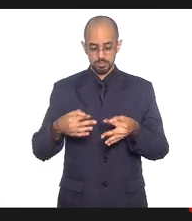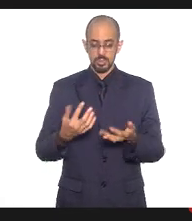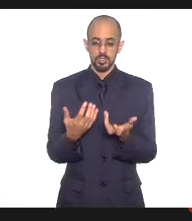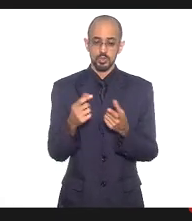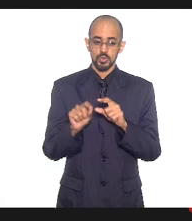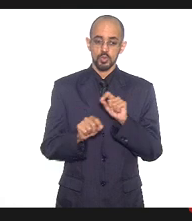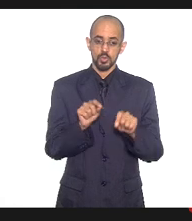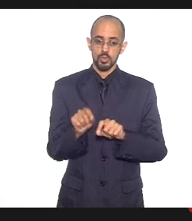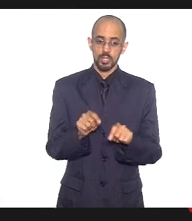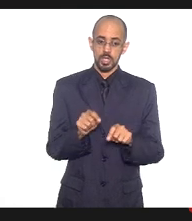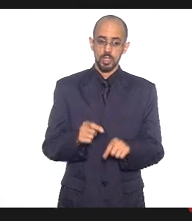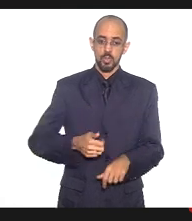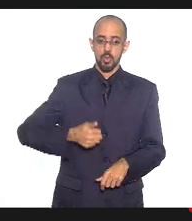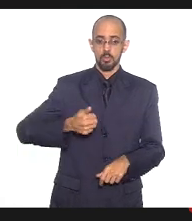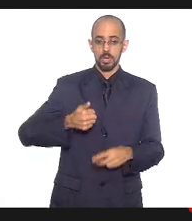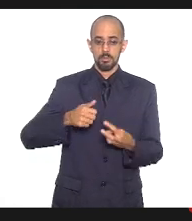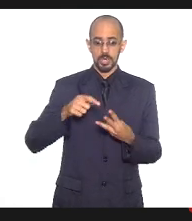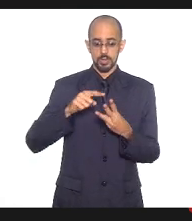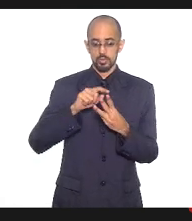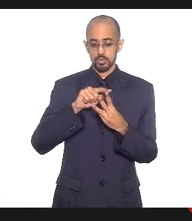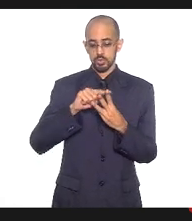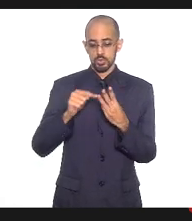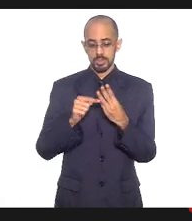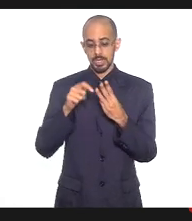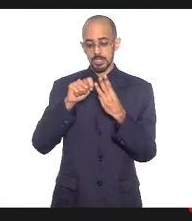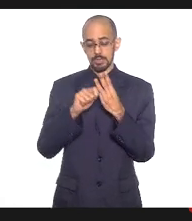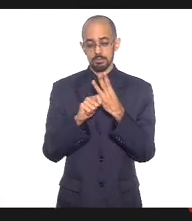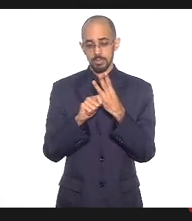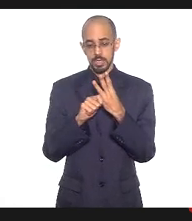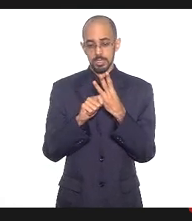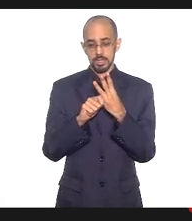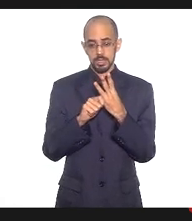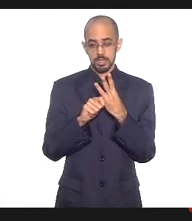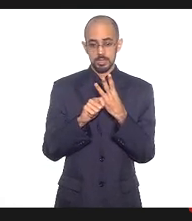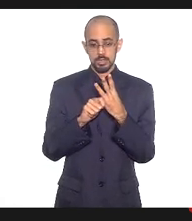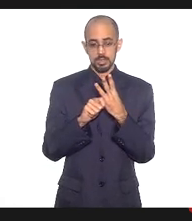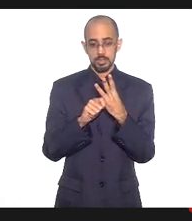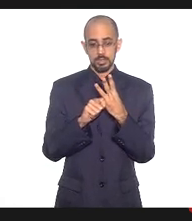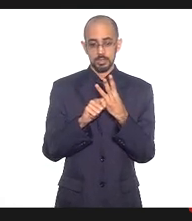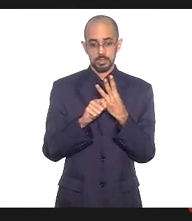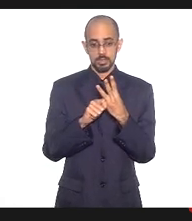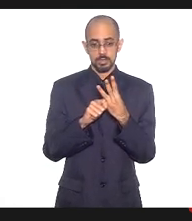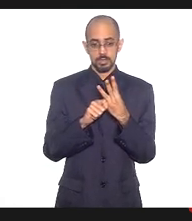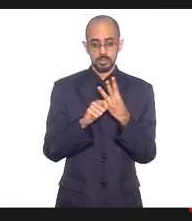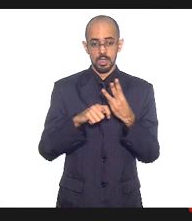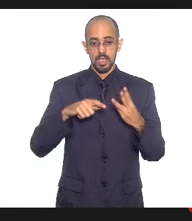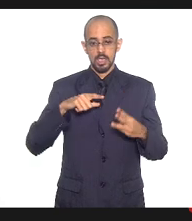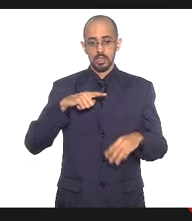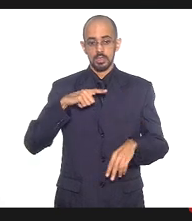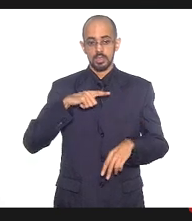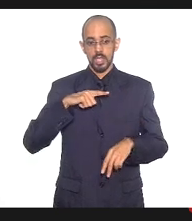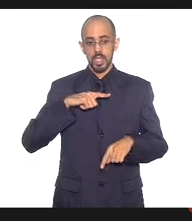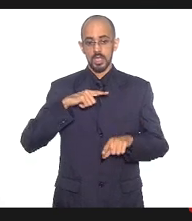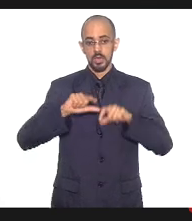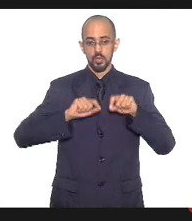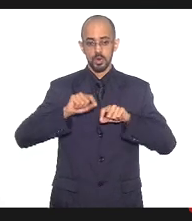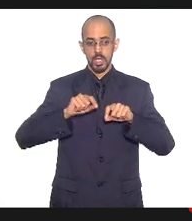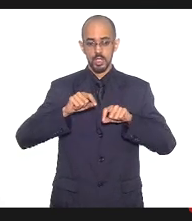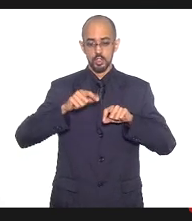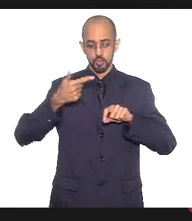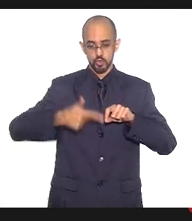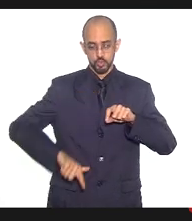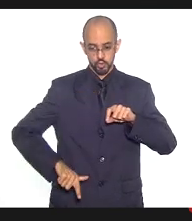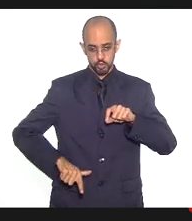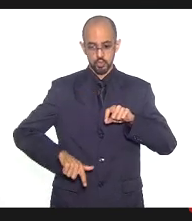o primeiro trimestre, isso já é público e notório, já tendo sido noticiado pela imprensa, ele teve, né, de novo, levando em conta